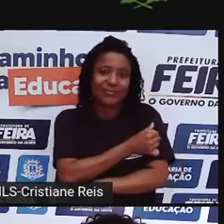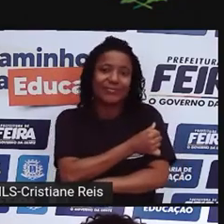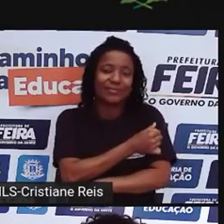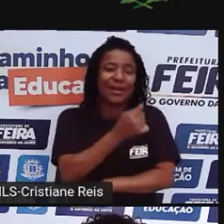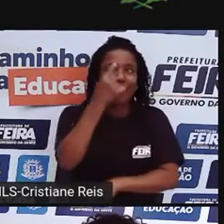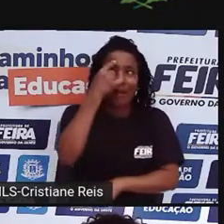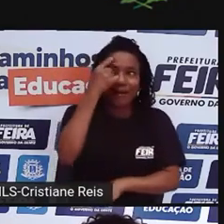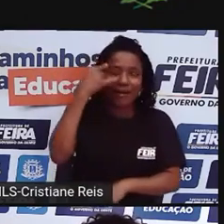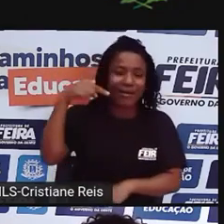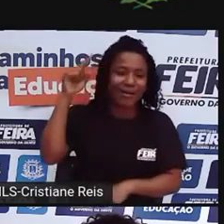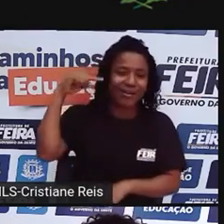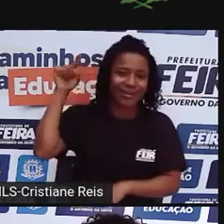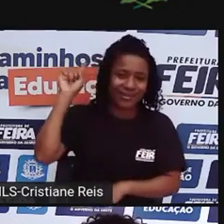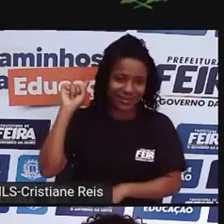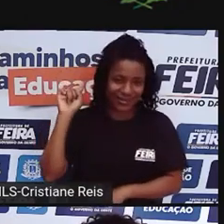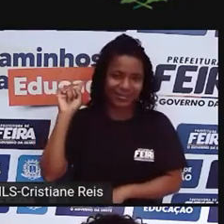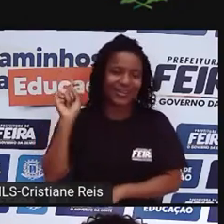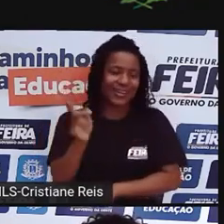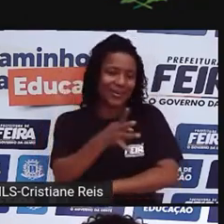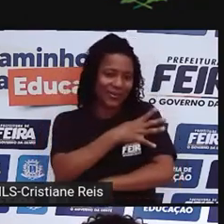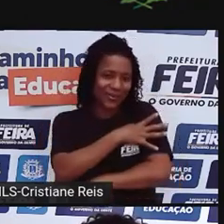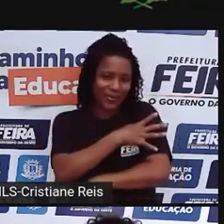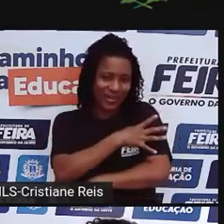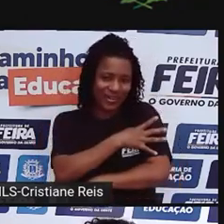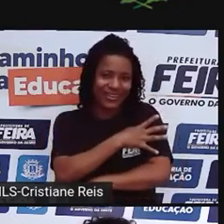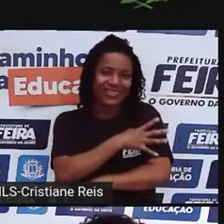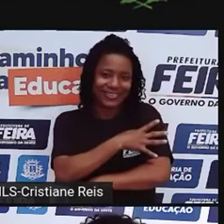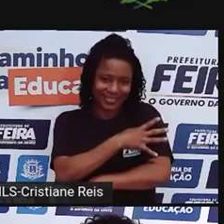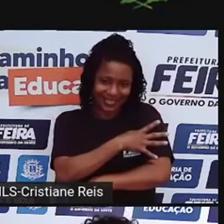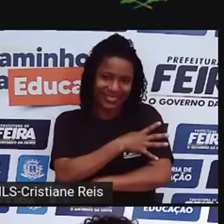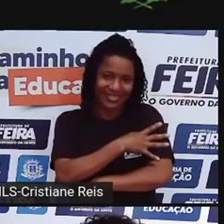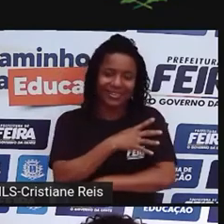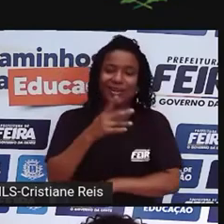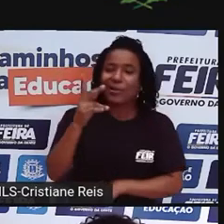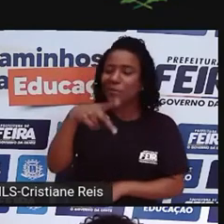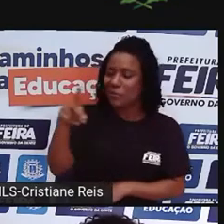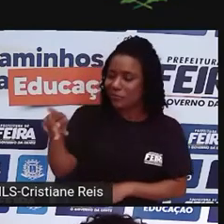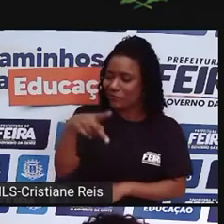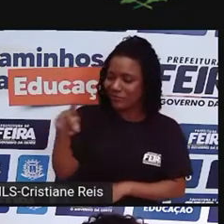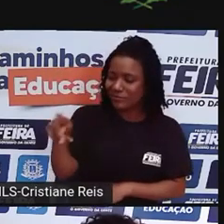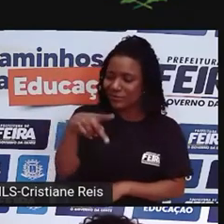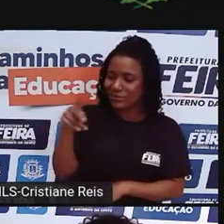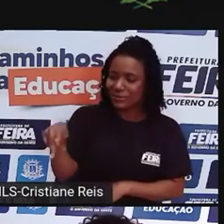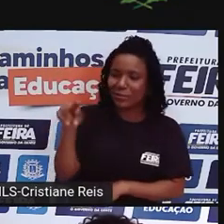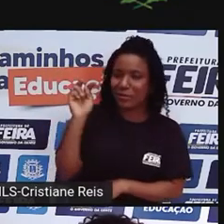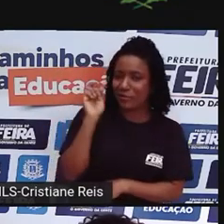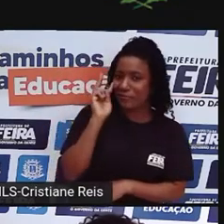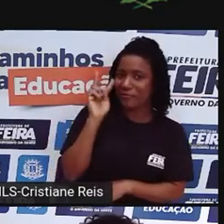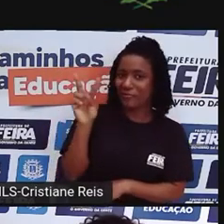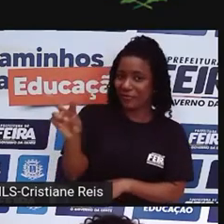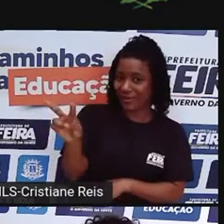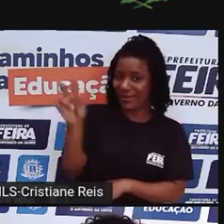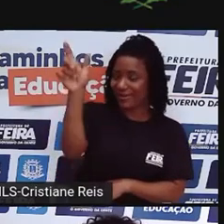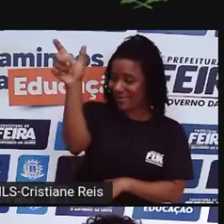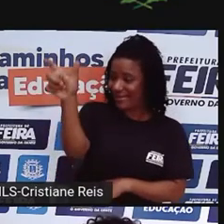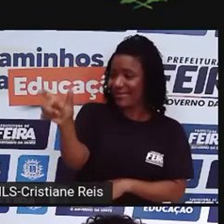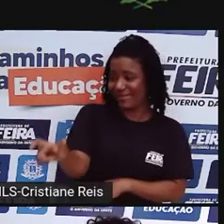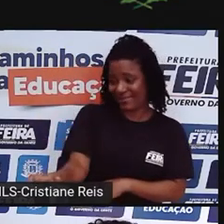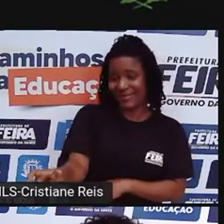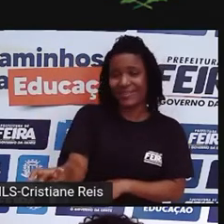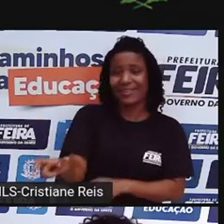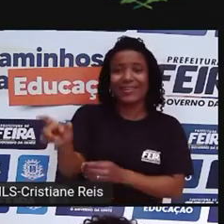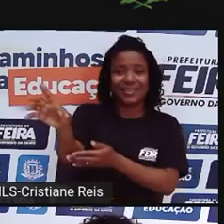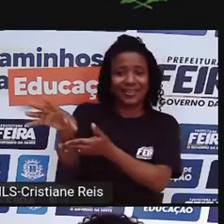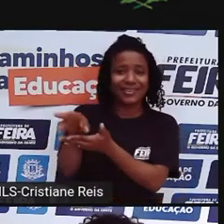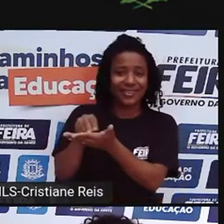lembram que a figura da pró ou dos professores que passaram por eles são figuras que vão ficar para a vida toda, né? E a